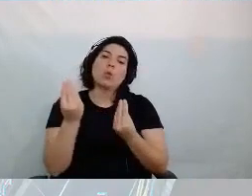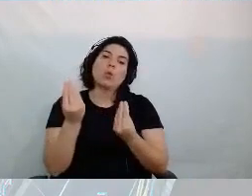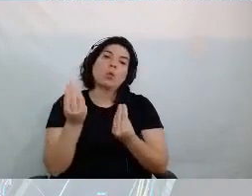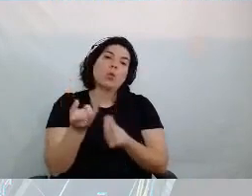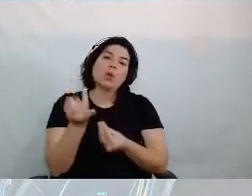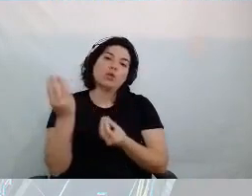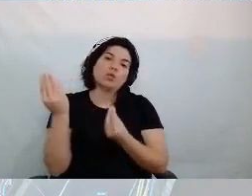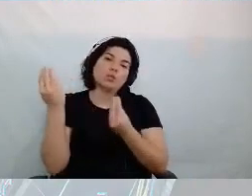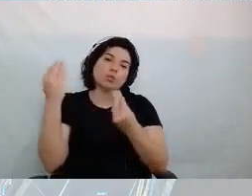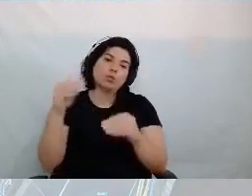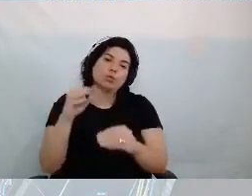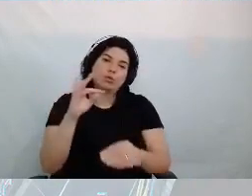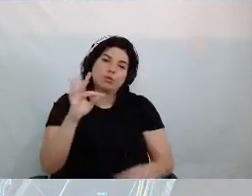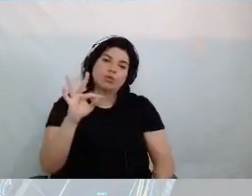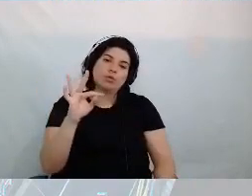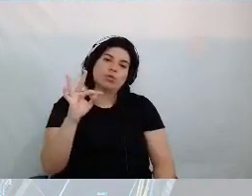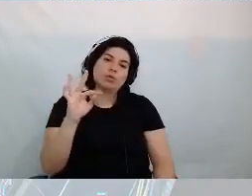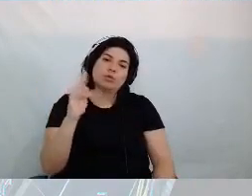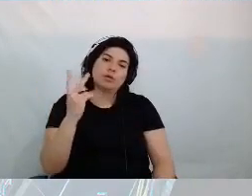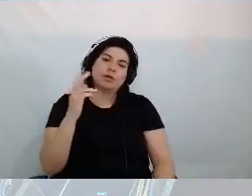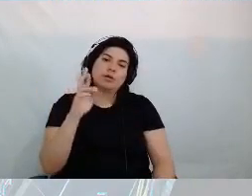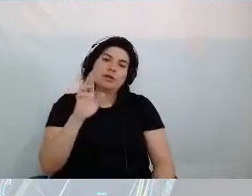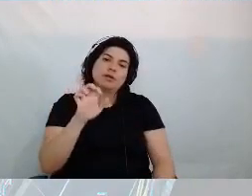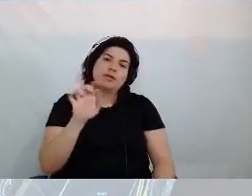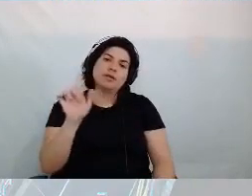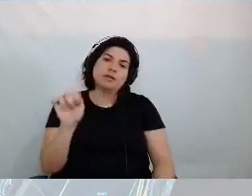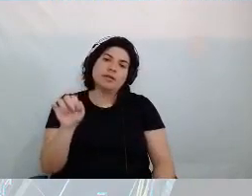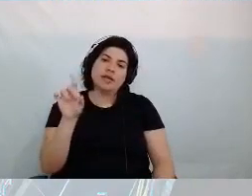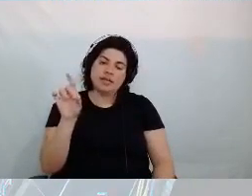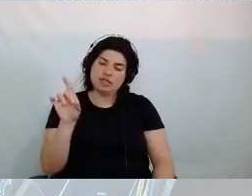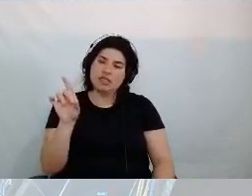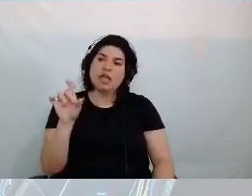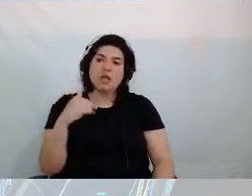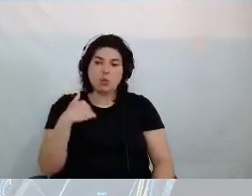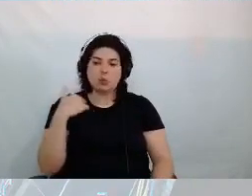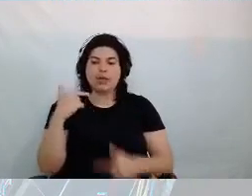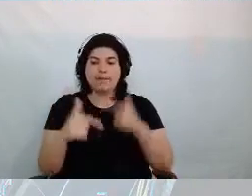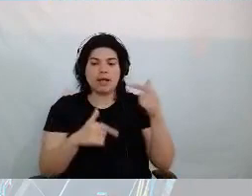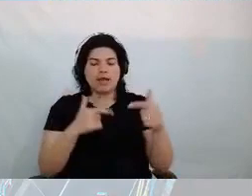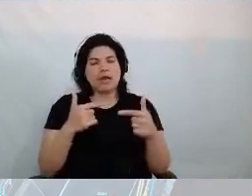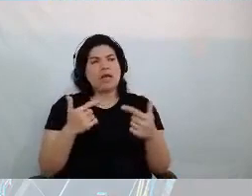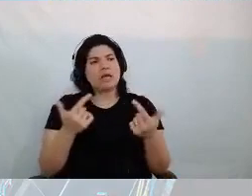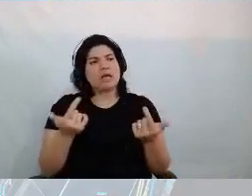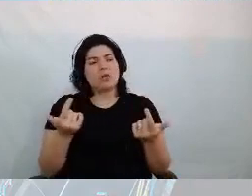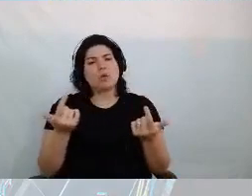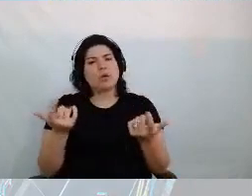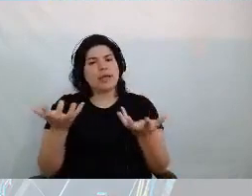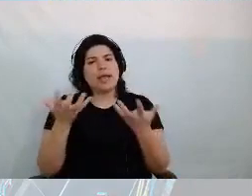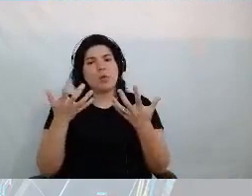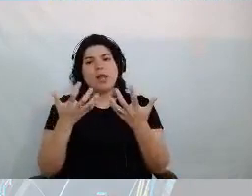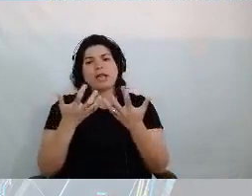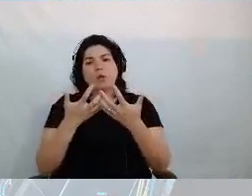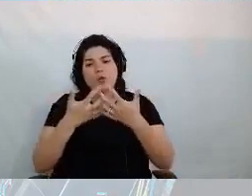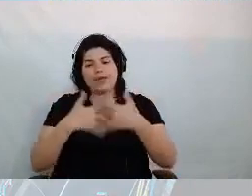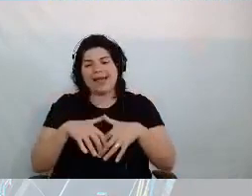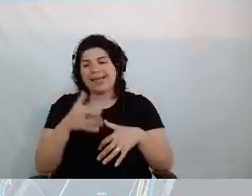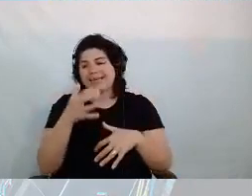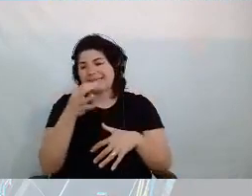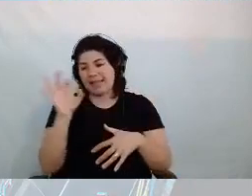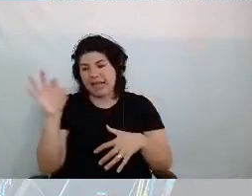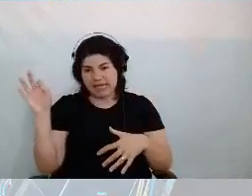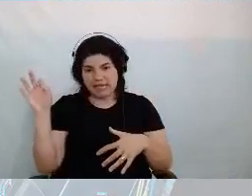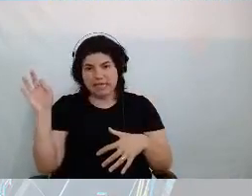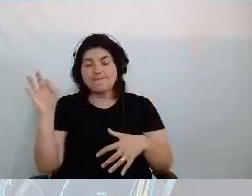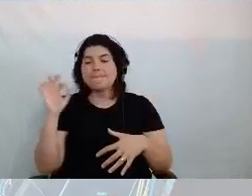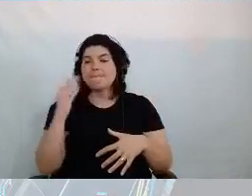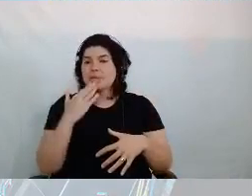vou trabalhar. E eu posso falar assim, dessas threads que eu vou trabalhar, eu quero que eu mande 100 requests. Ou,